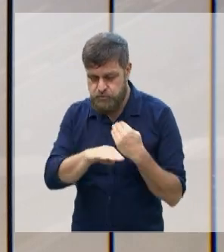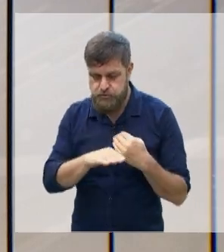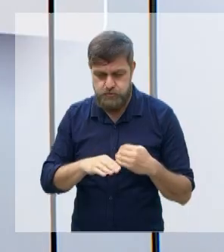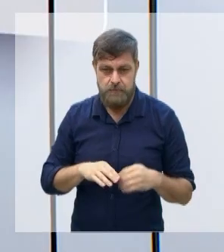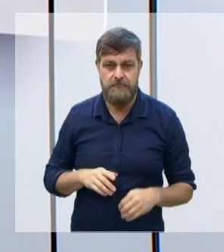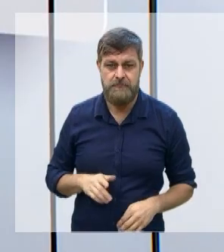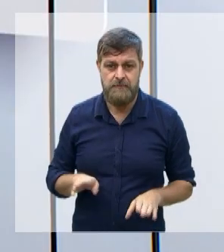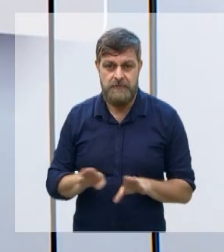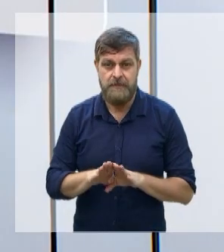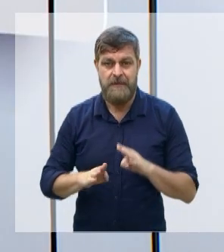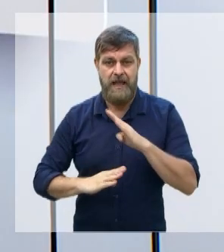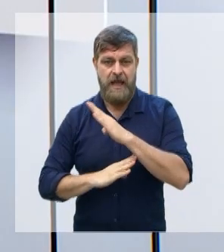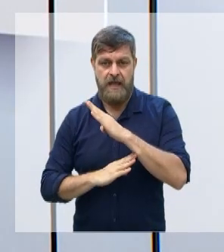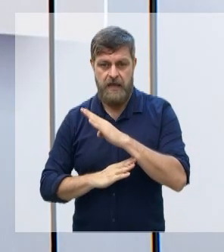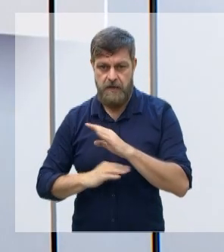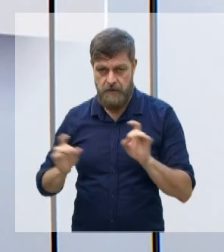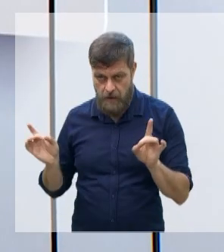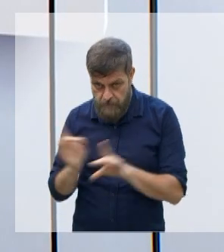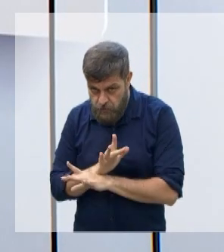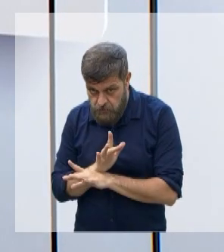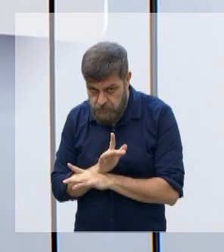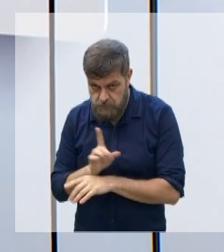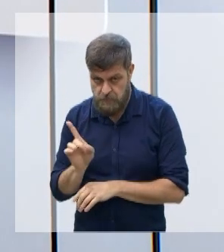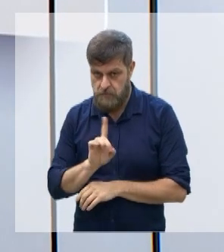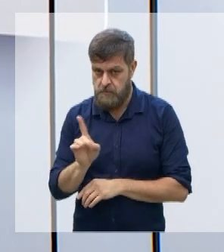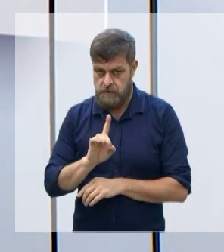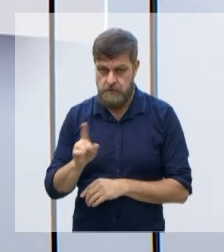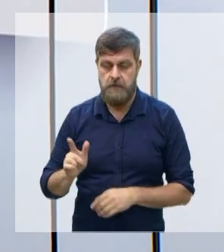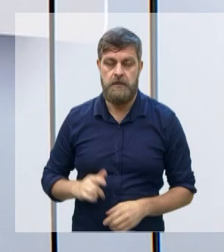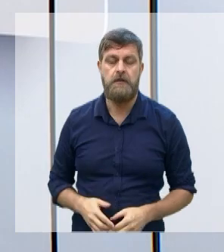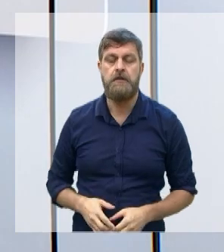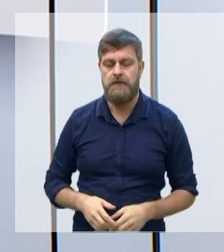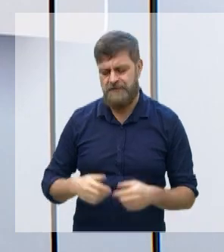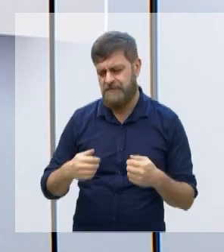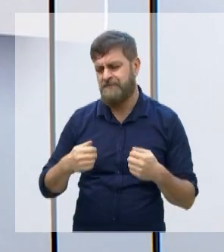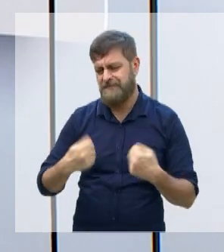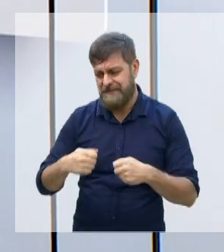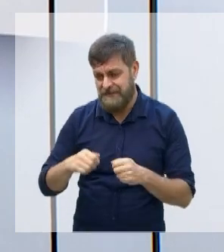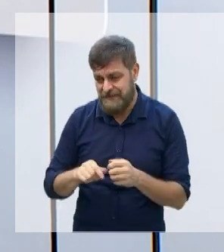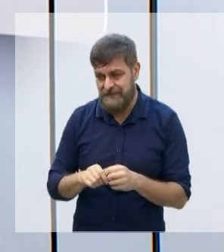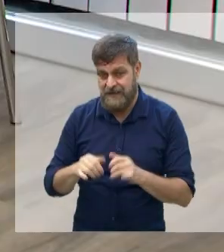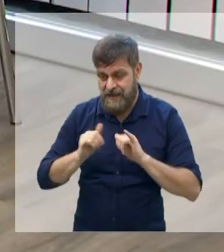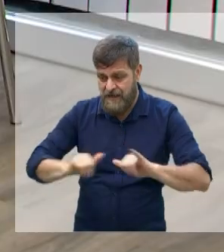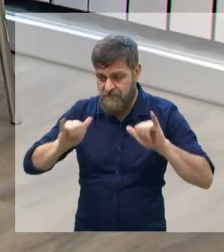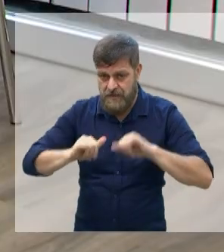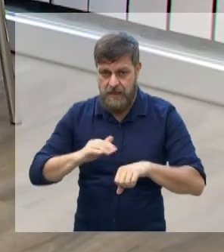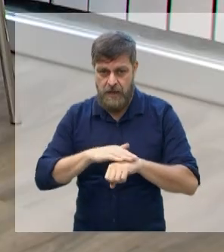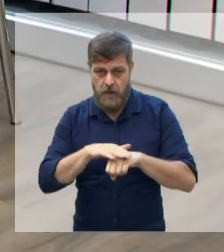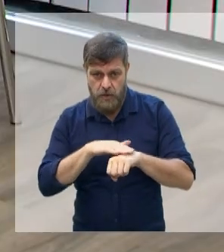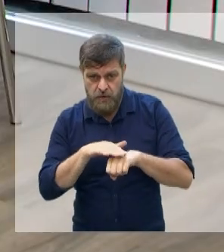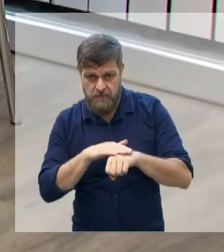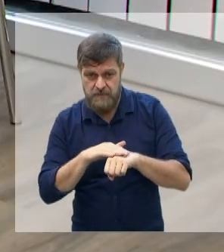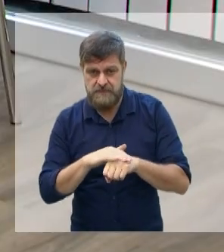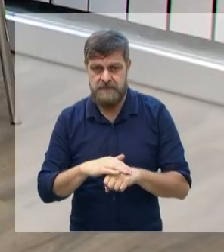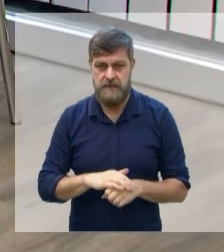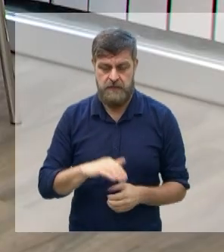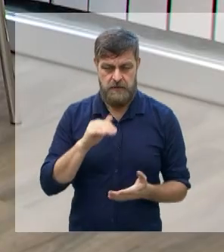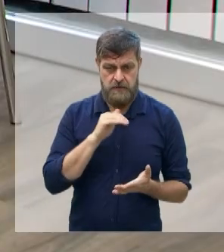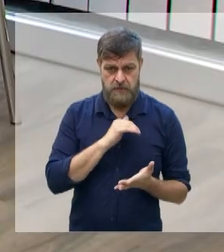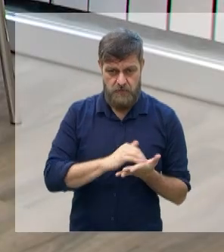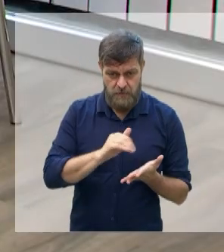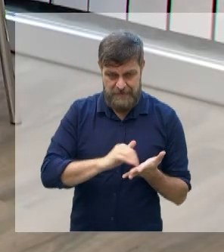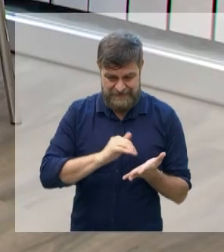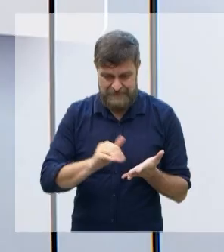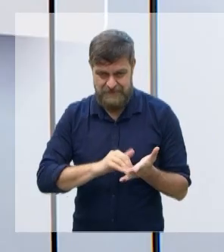mas então o trabalho da câmara não se encerrou não de forma alguma inclusive já é antecipar e estender que conversei com o carro apresenta como o celular de